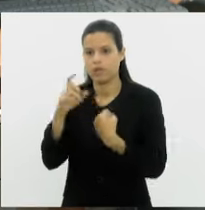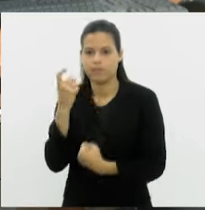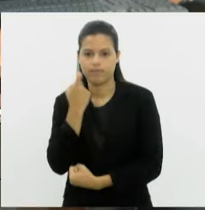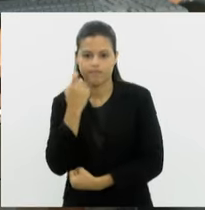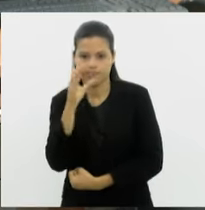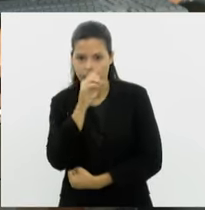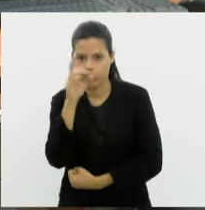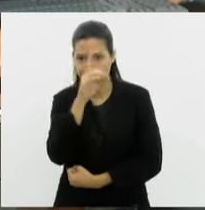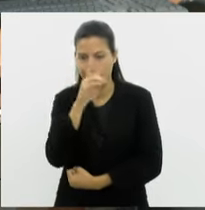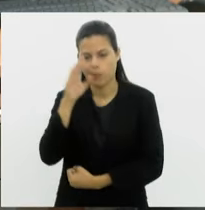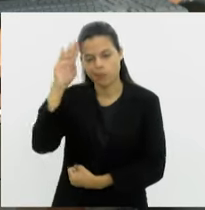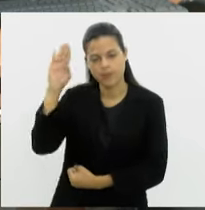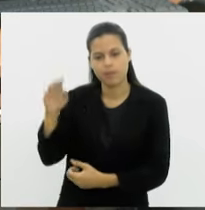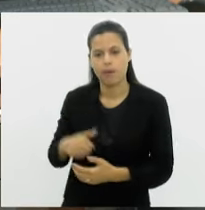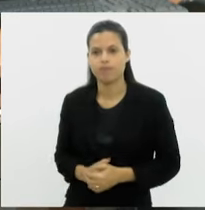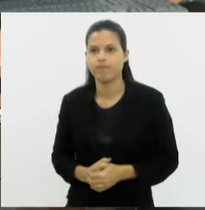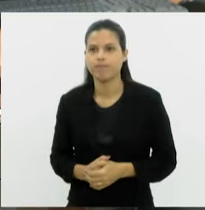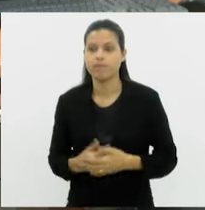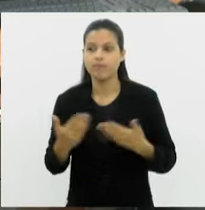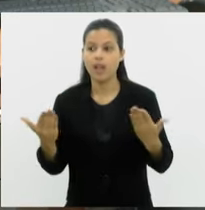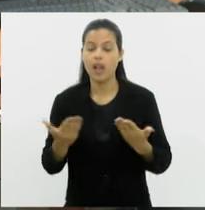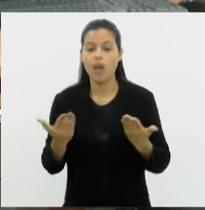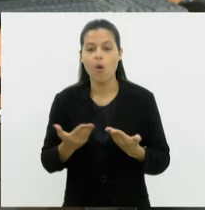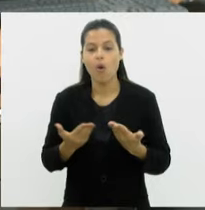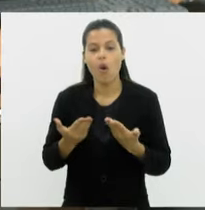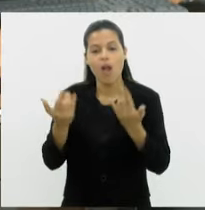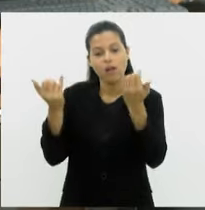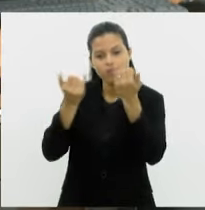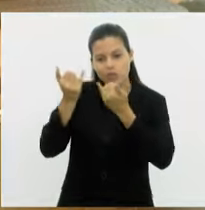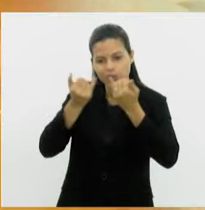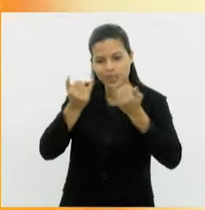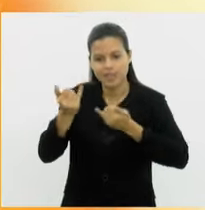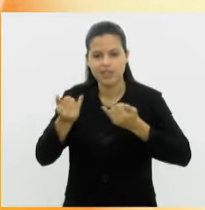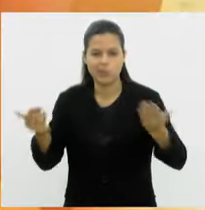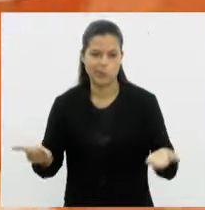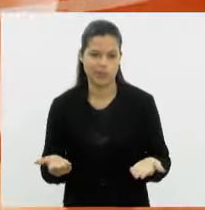você. E vamos agora ao nosso giro de notícias de hoje.